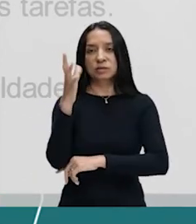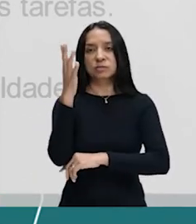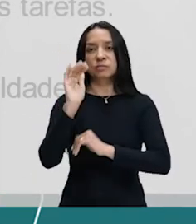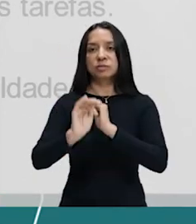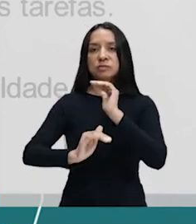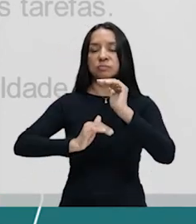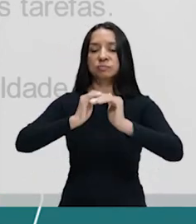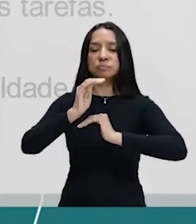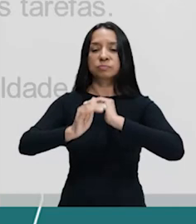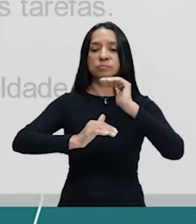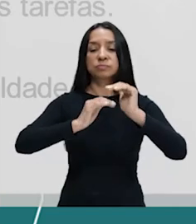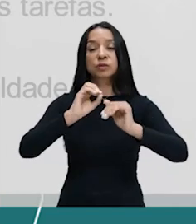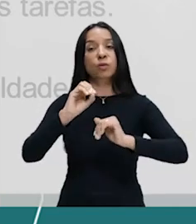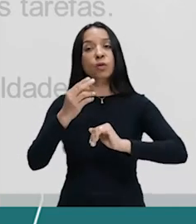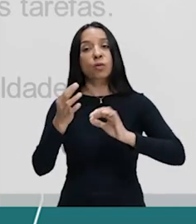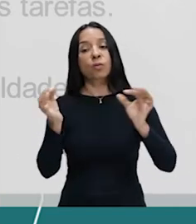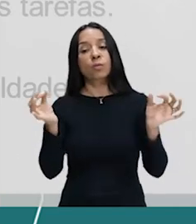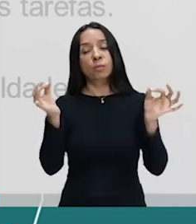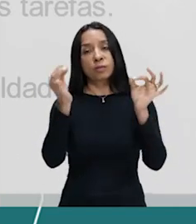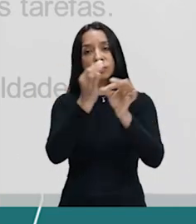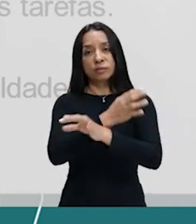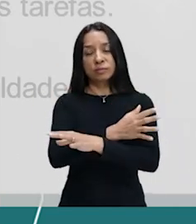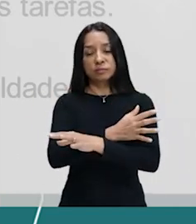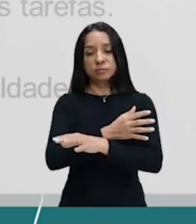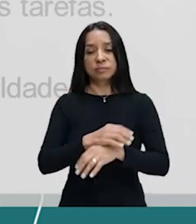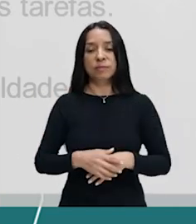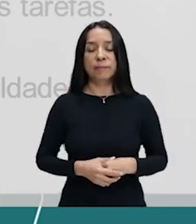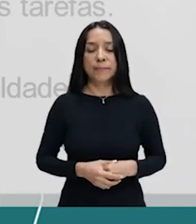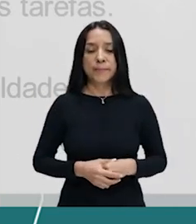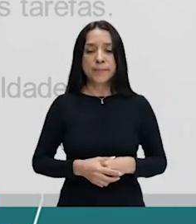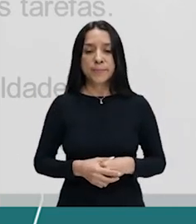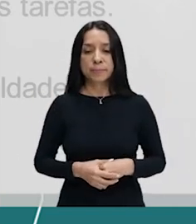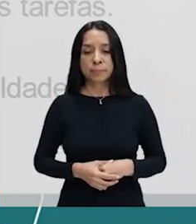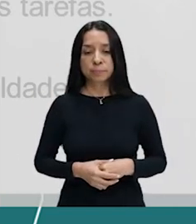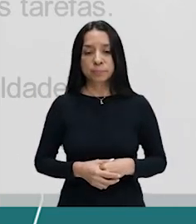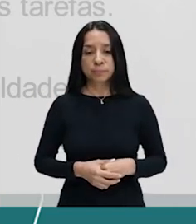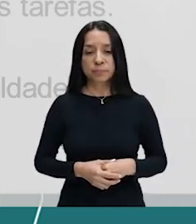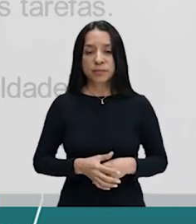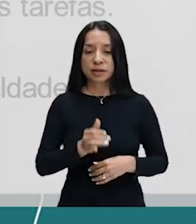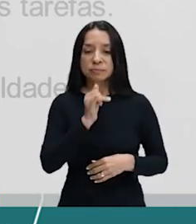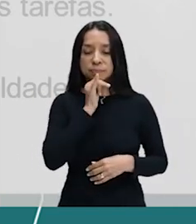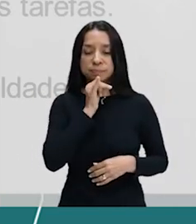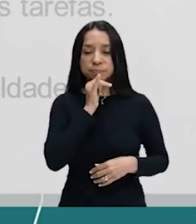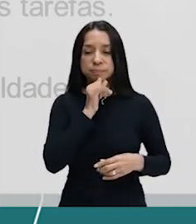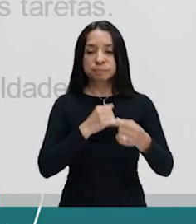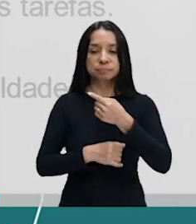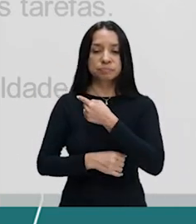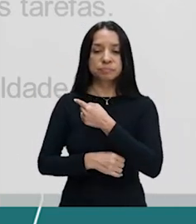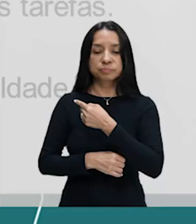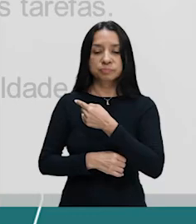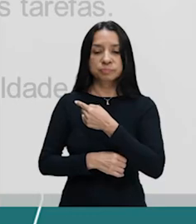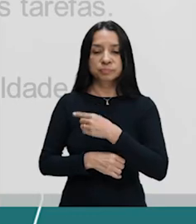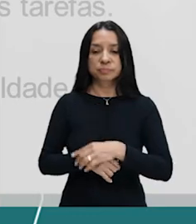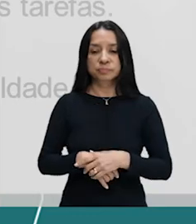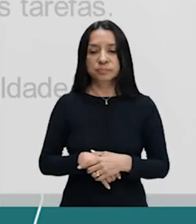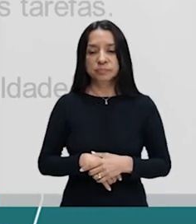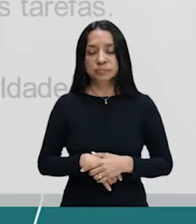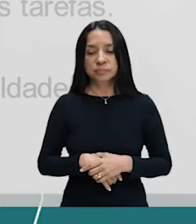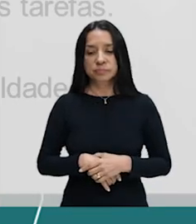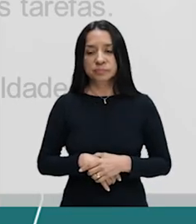em desenvolvimento ou acabadas. Exemplos. Siempre